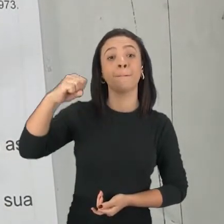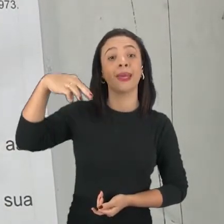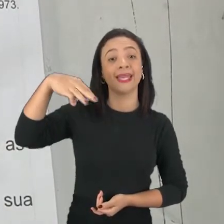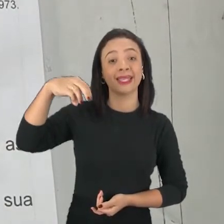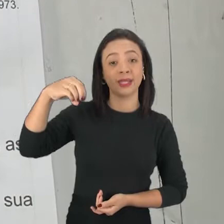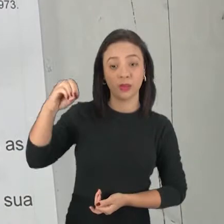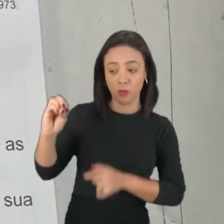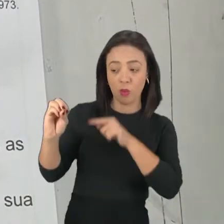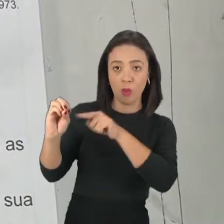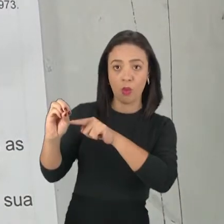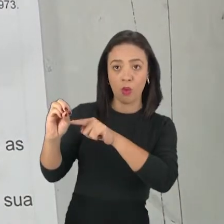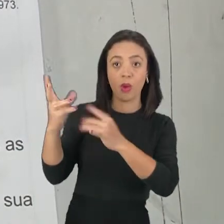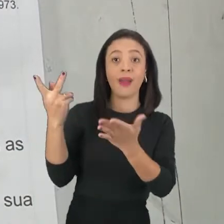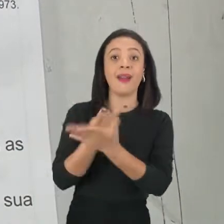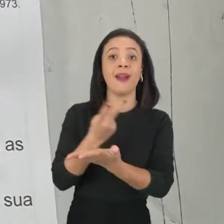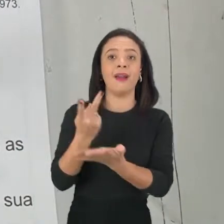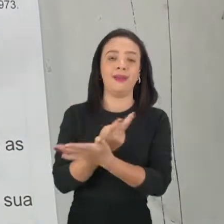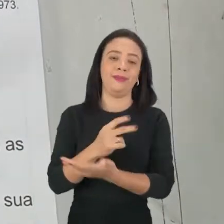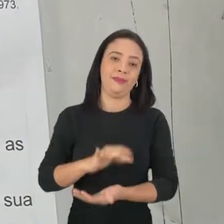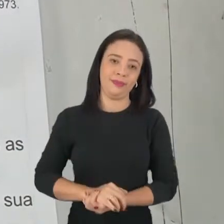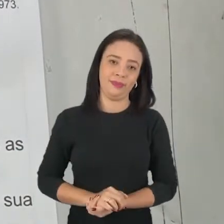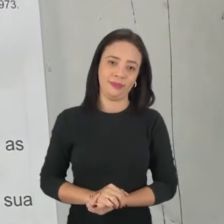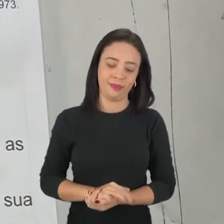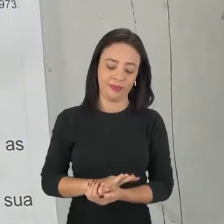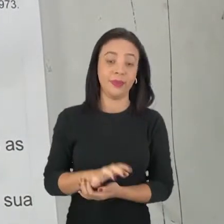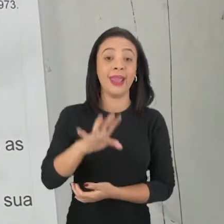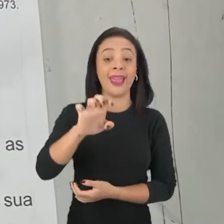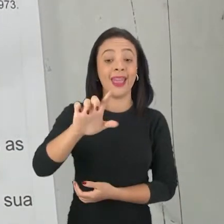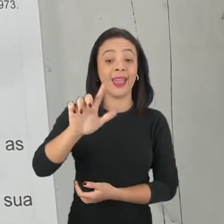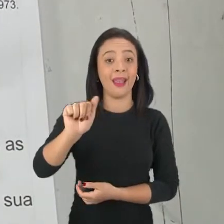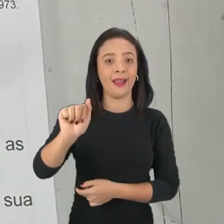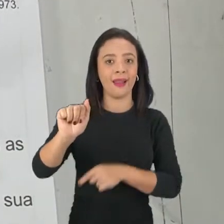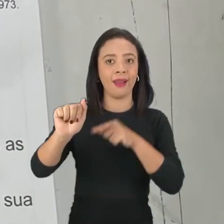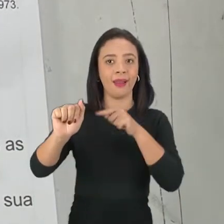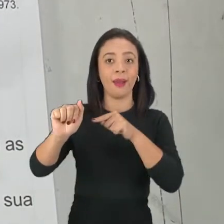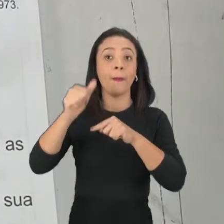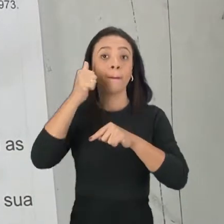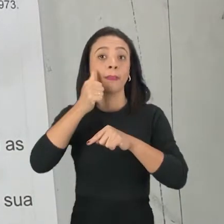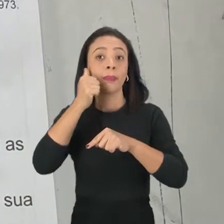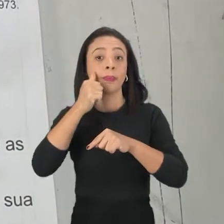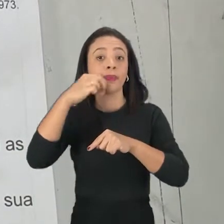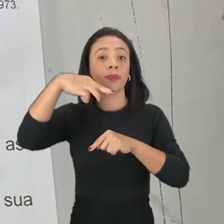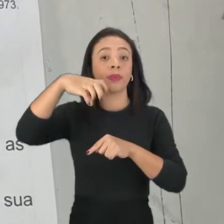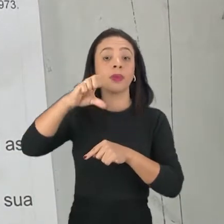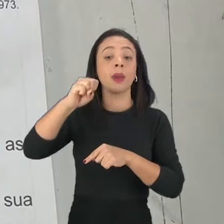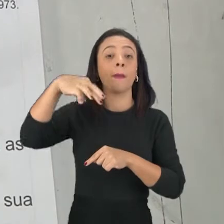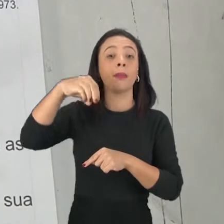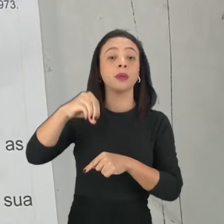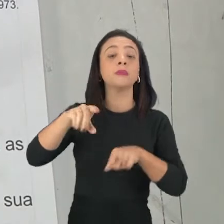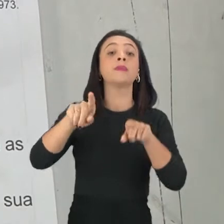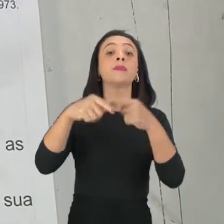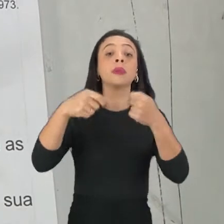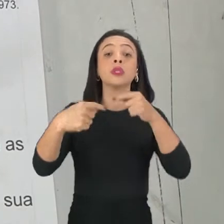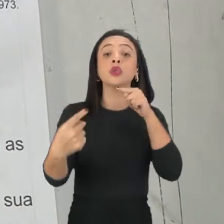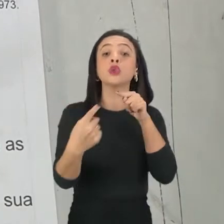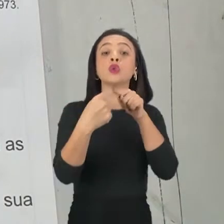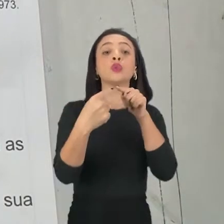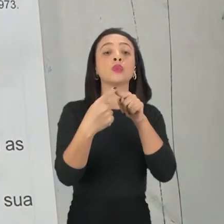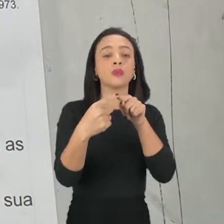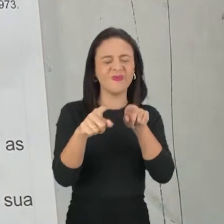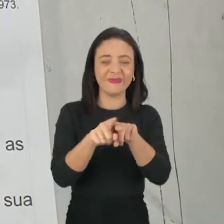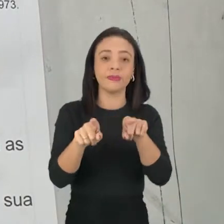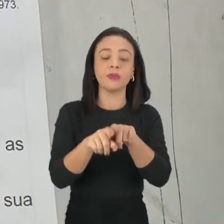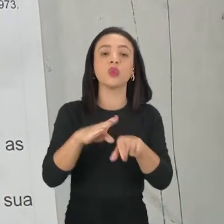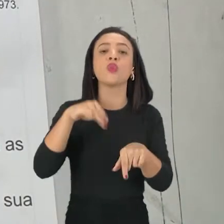falo ela mesmo e ela feminino mesmo tem que concordar